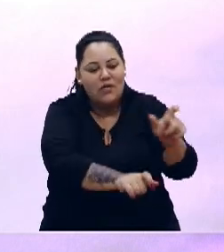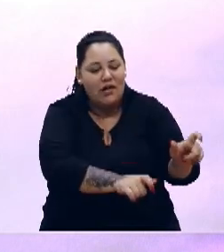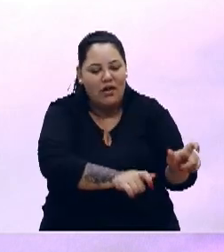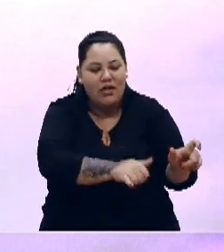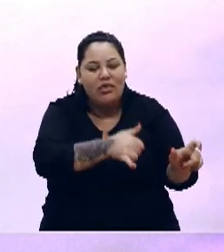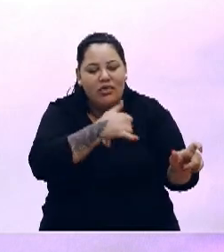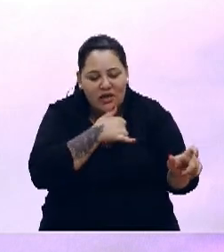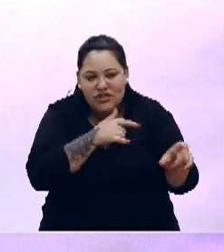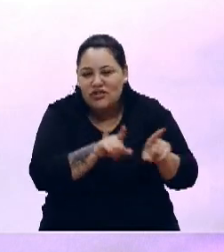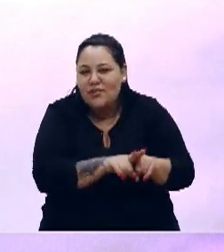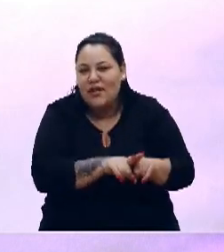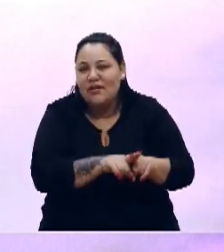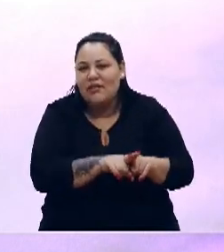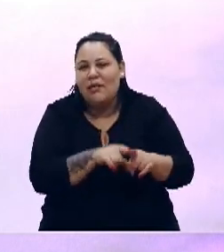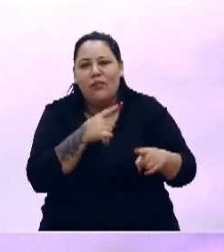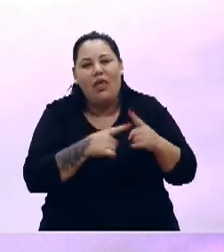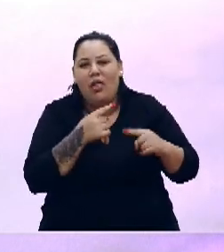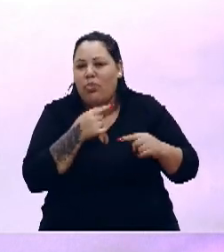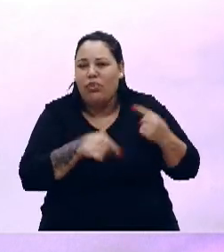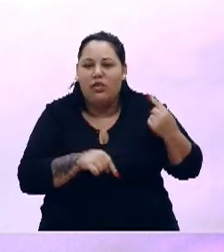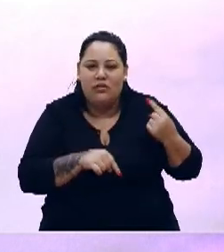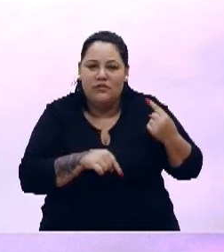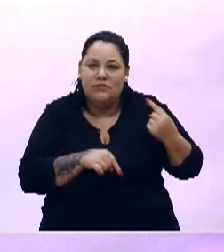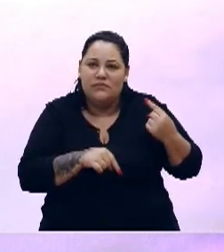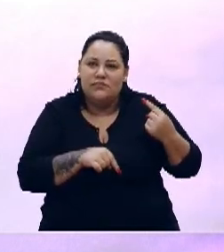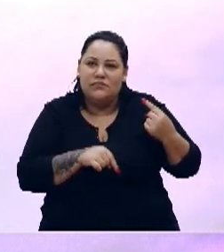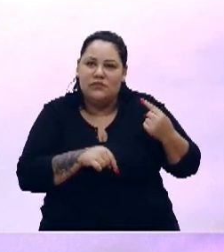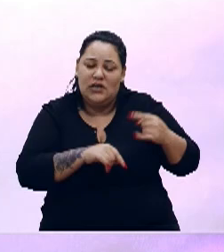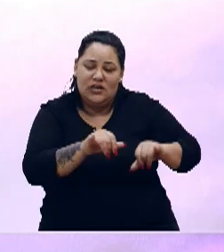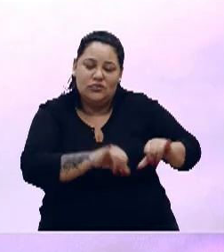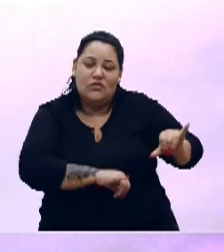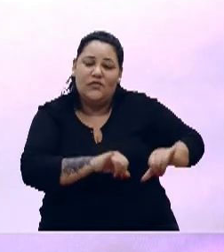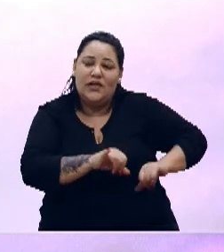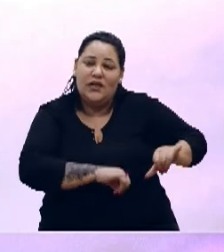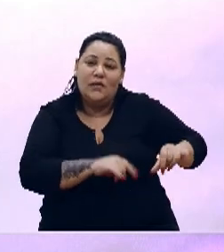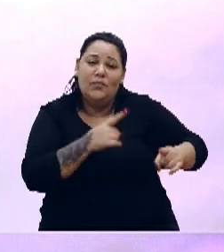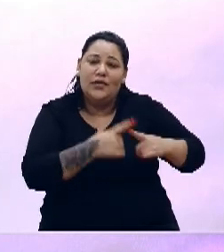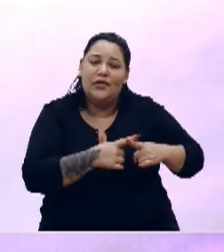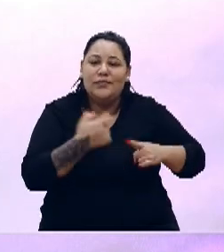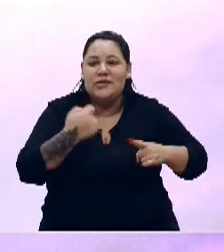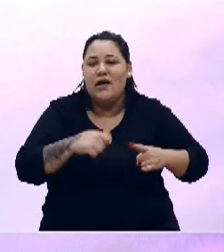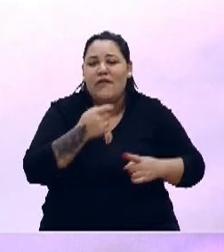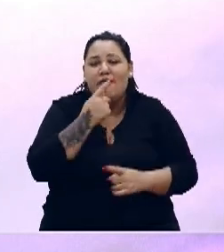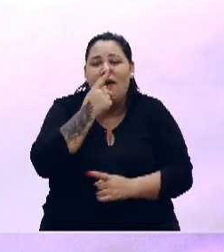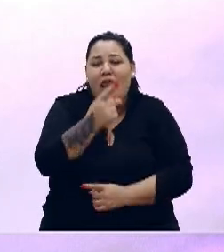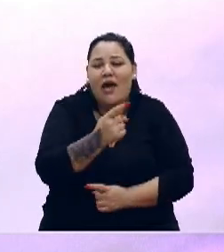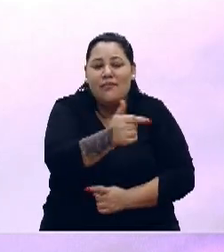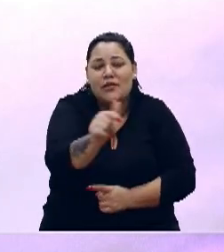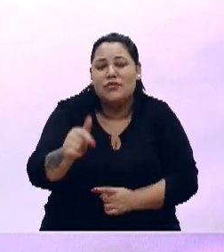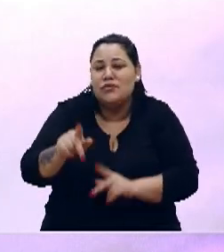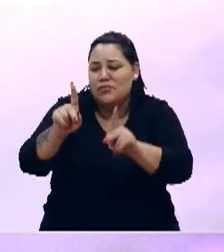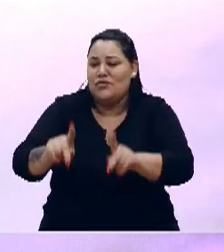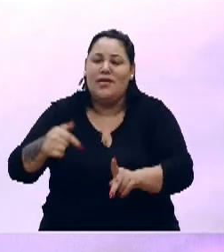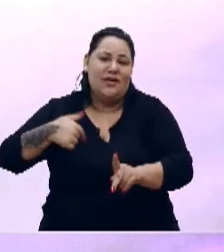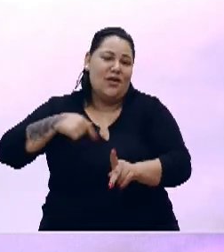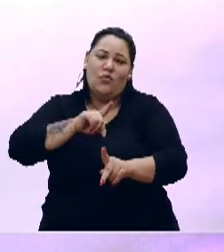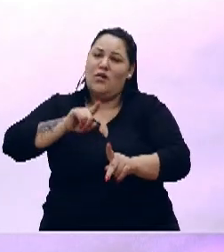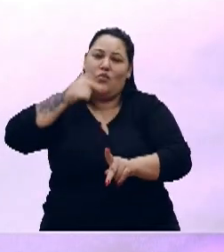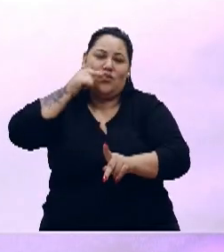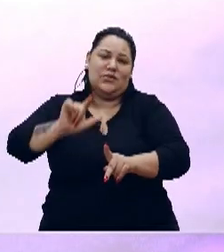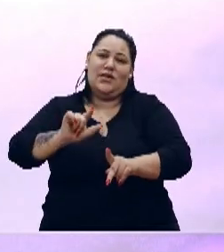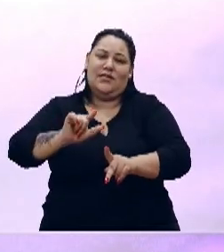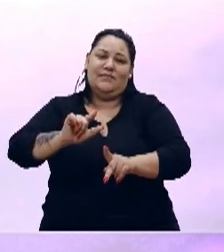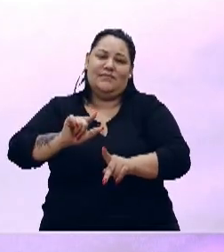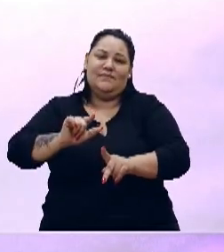vezes, eu sofria mais com o processo de ter que contar que não deu, do que de eu ter que